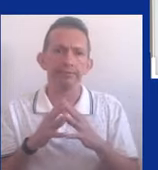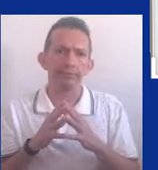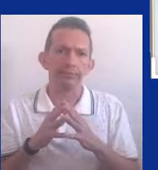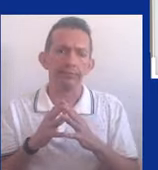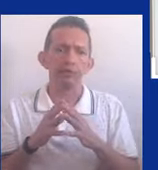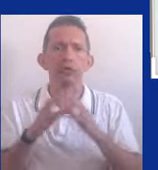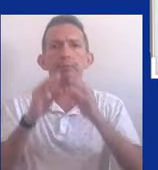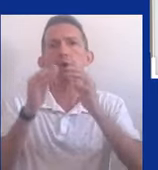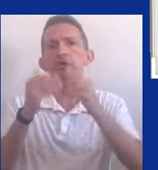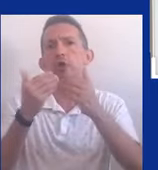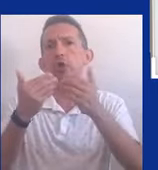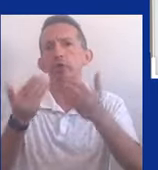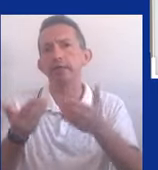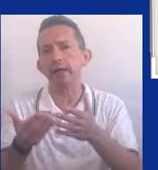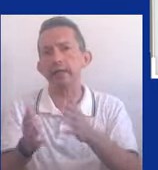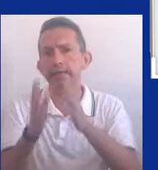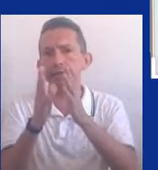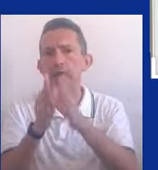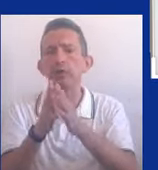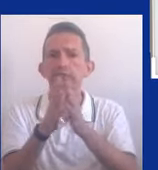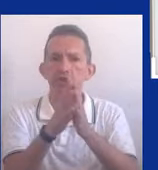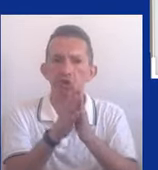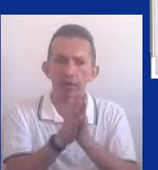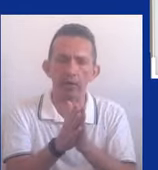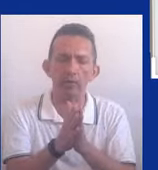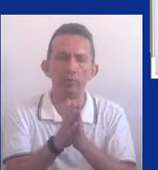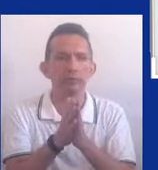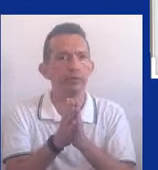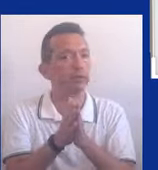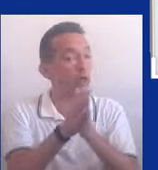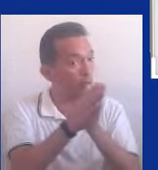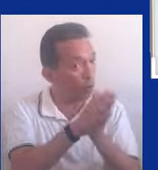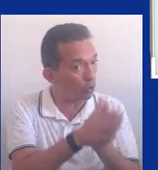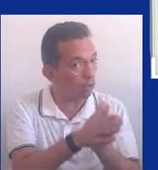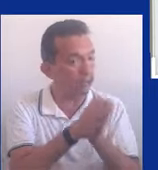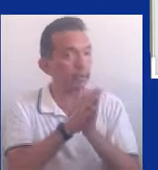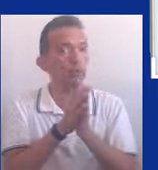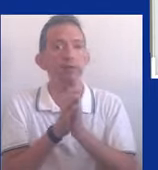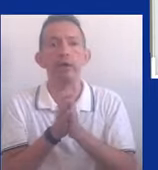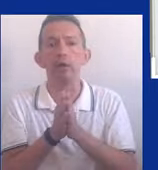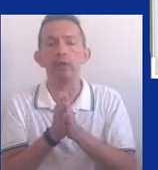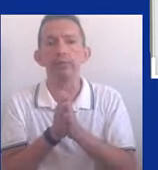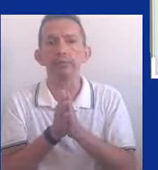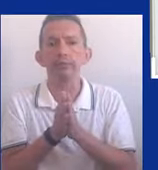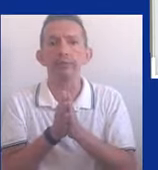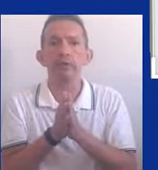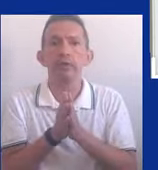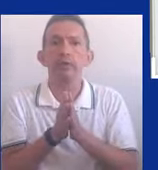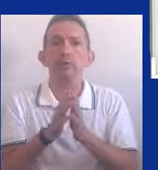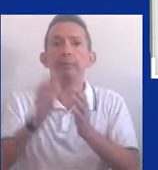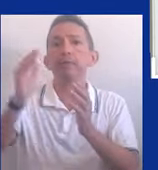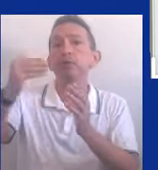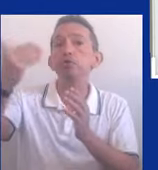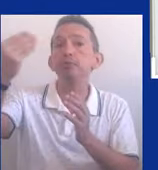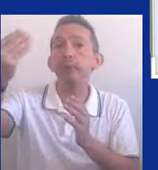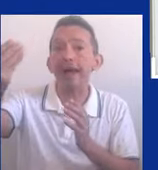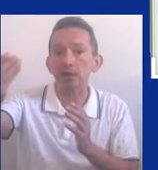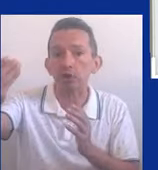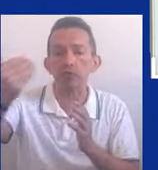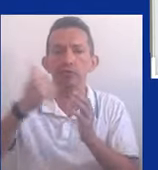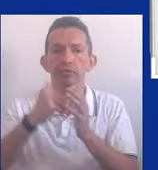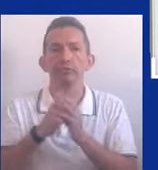organela, que eu só posso encontrar em célula vegetal e não encontro em célula animal, você pensa